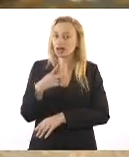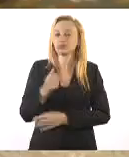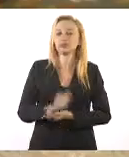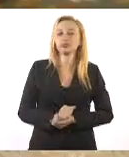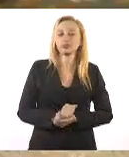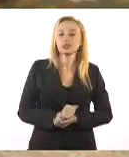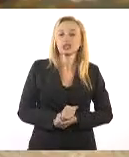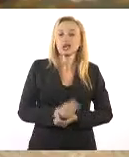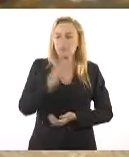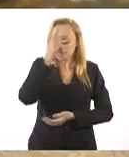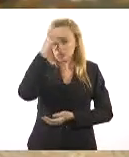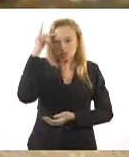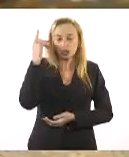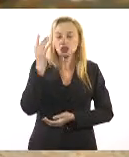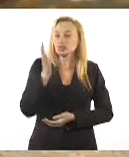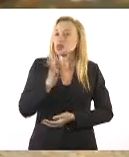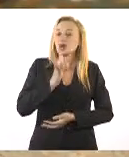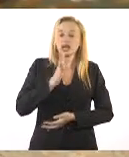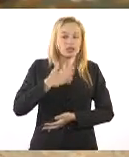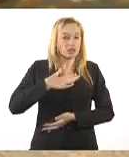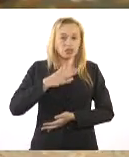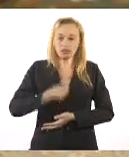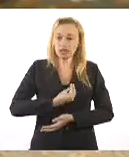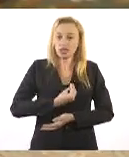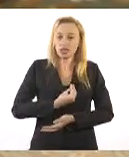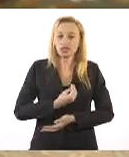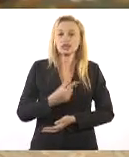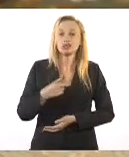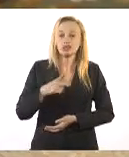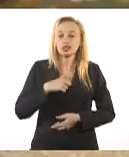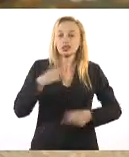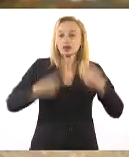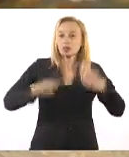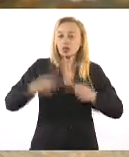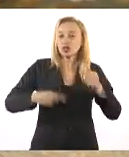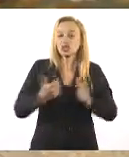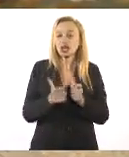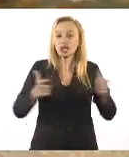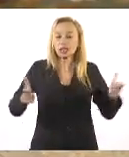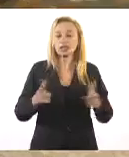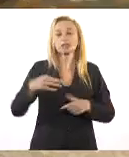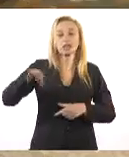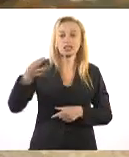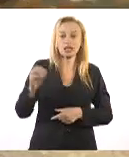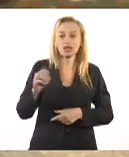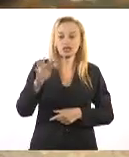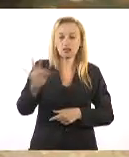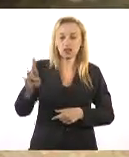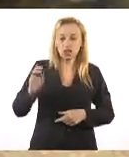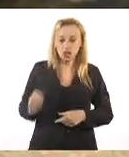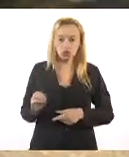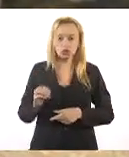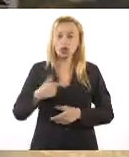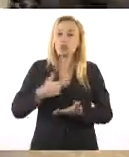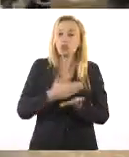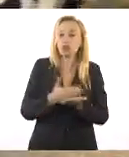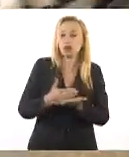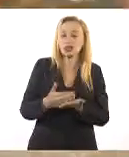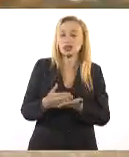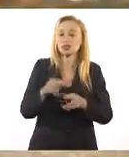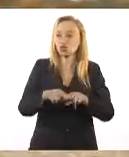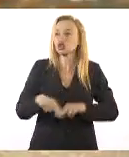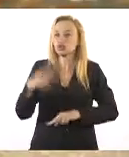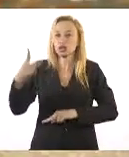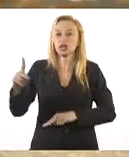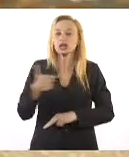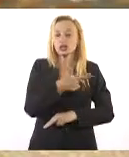é tem uma referência política muito grande e marcelo freixo porque com e você tá por causa dele em